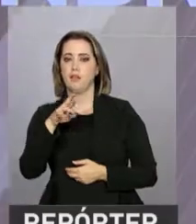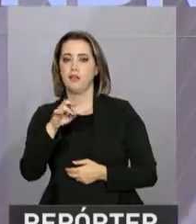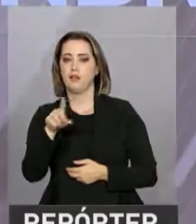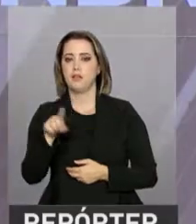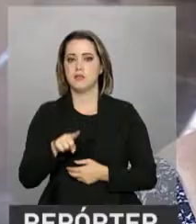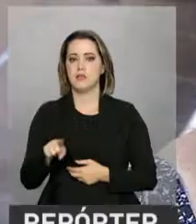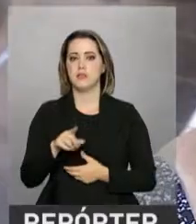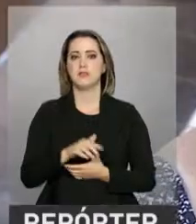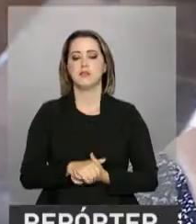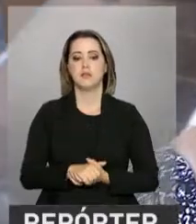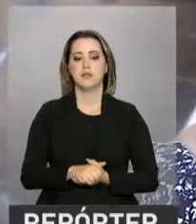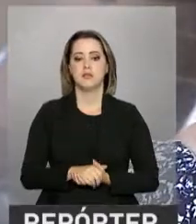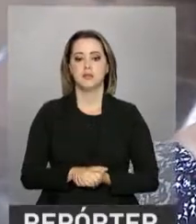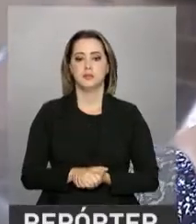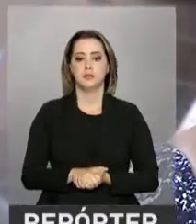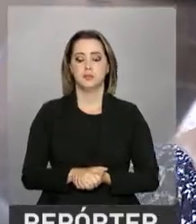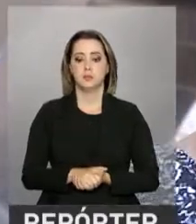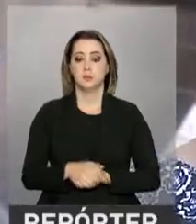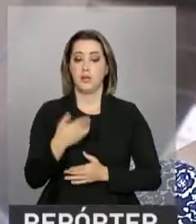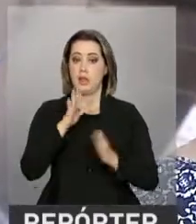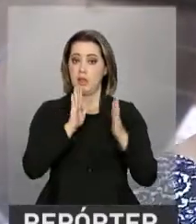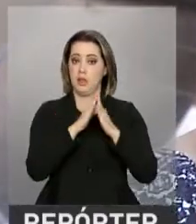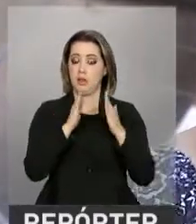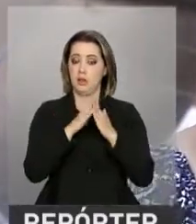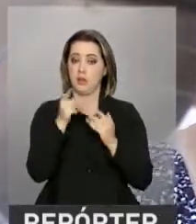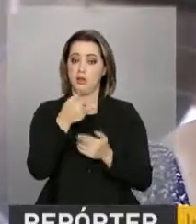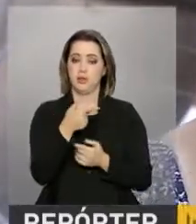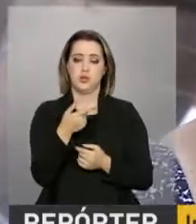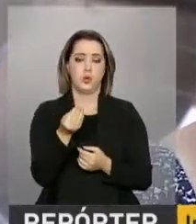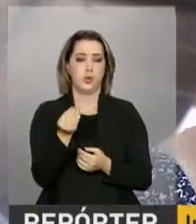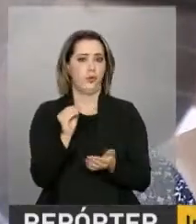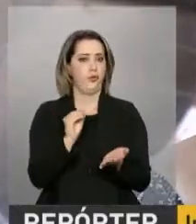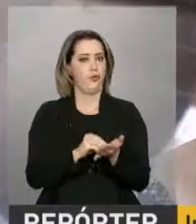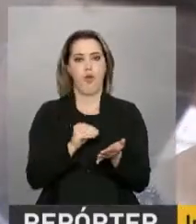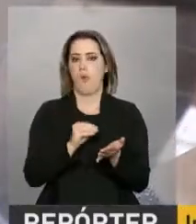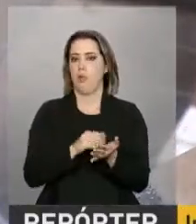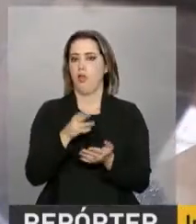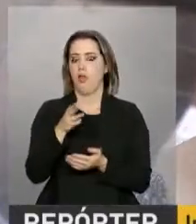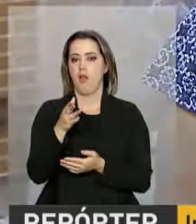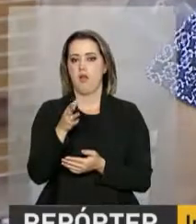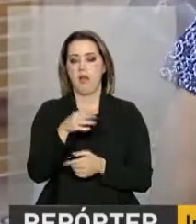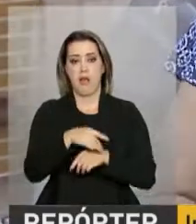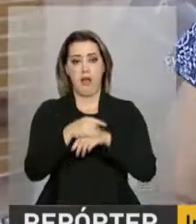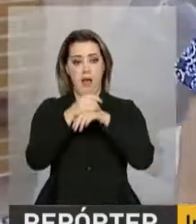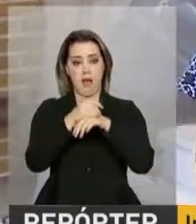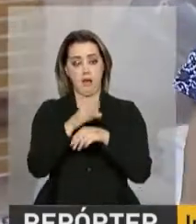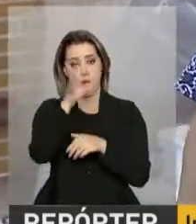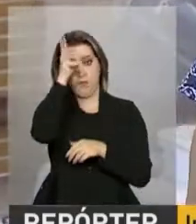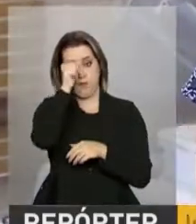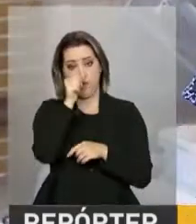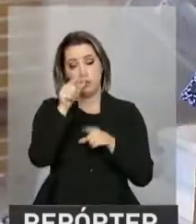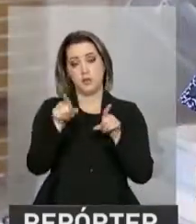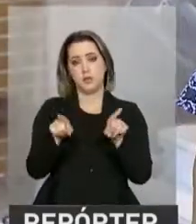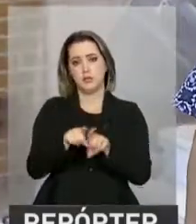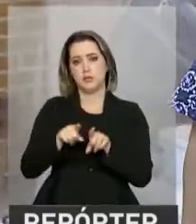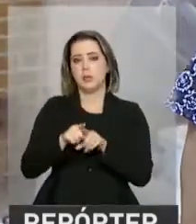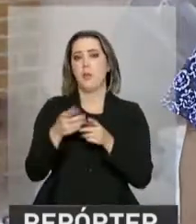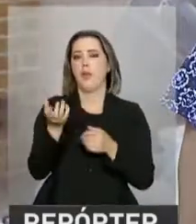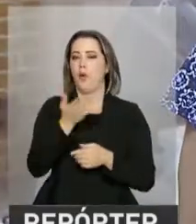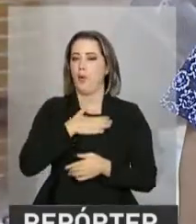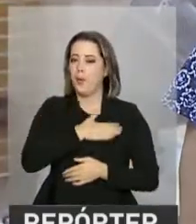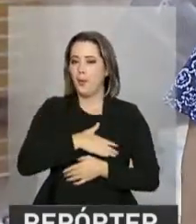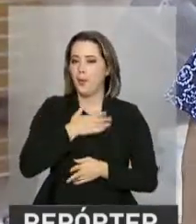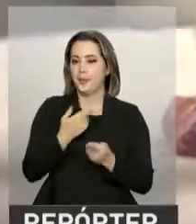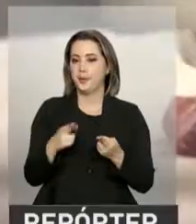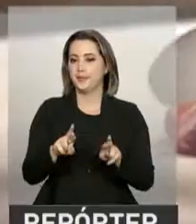Amiden. Na casa da dona Zilda não pode faltar nem carne nem frango na mesa. Ela também não dispensa um churrasquinho no